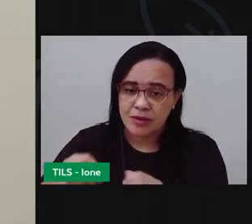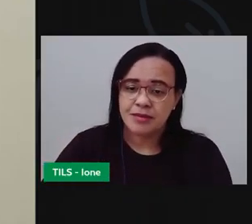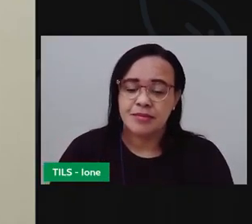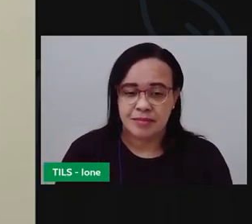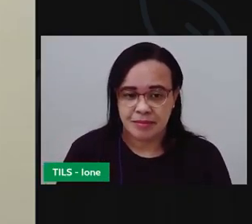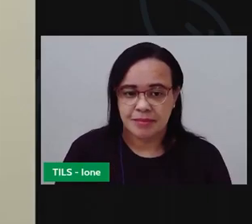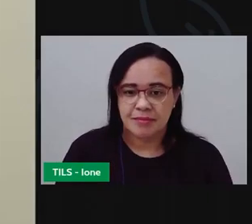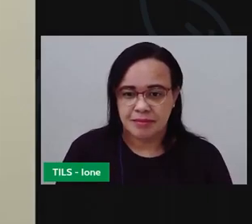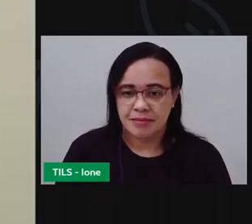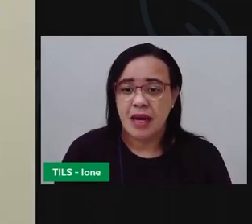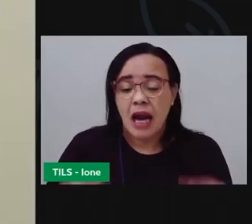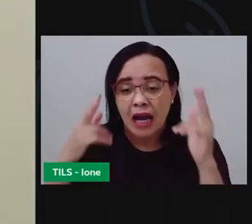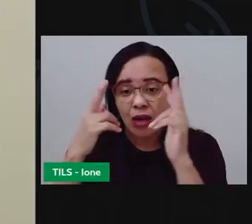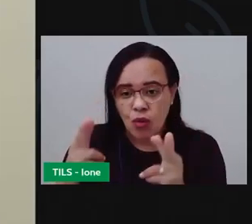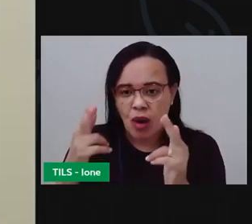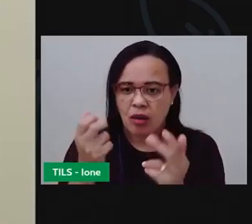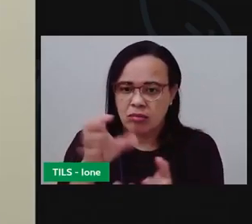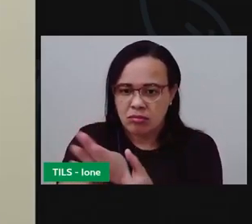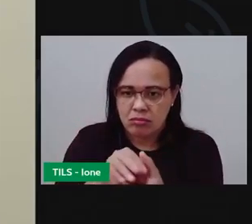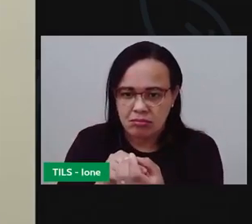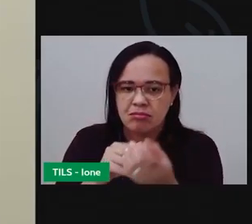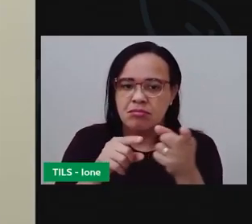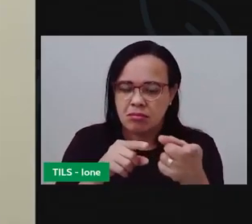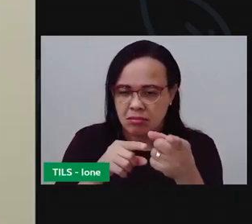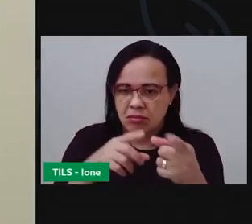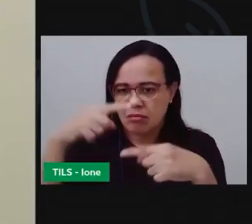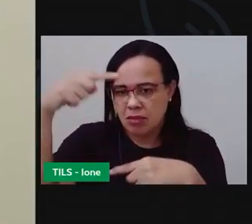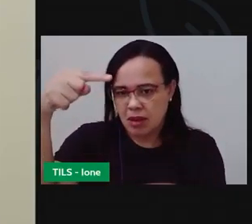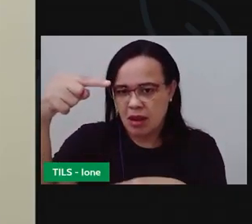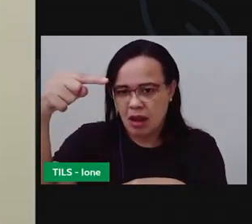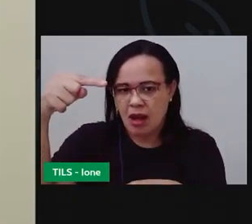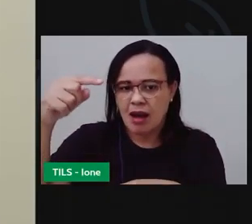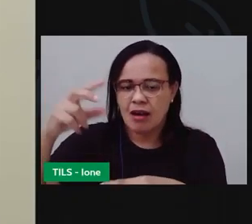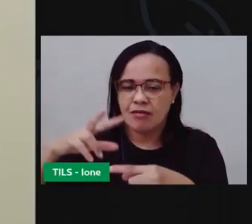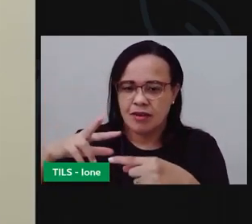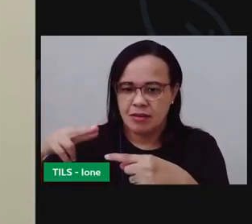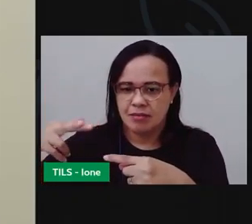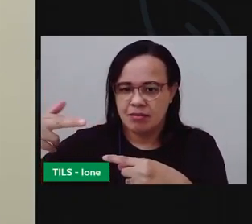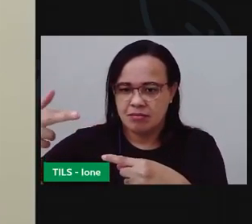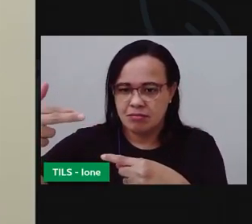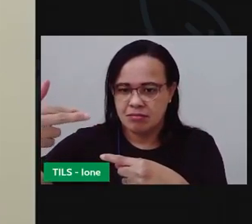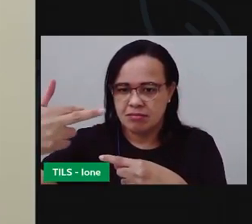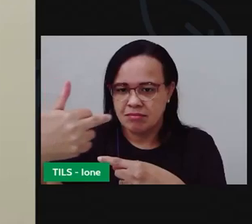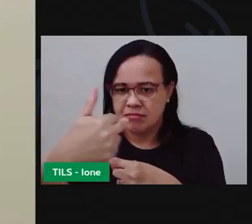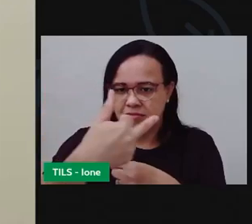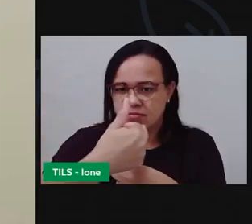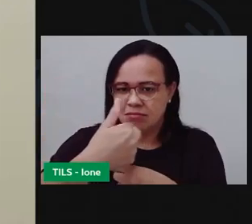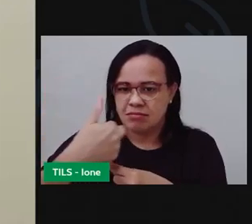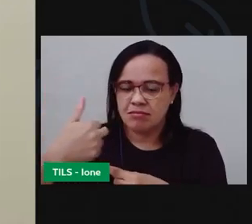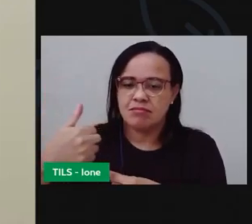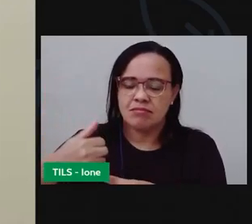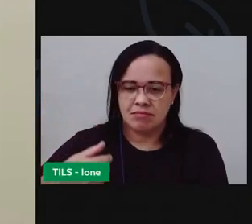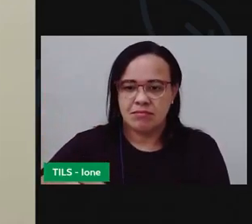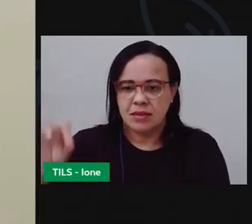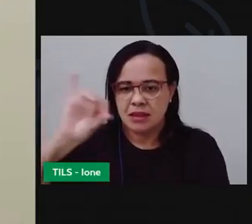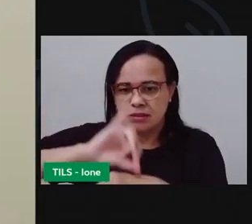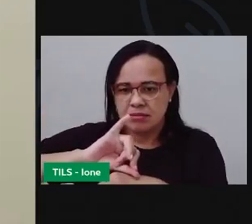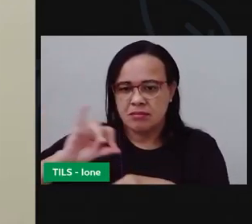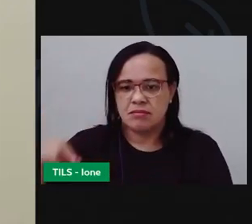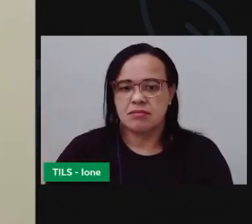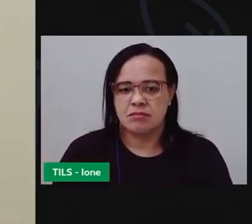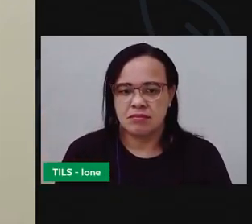Faça o mesmo processo na outra garrafa. Dobre e faz um corte na parte superior.